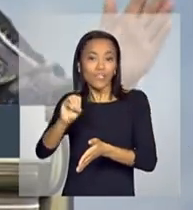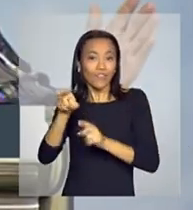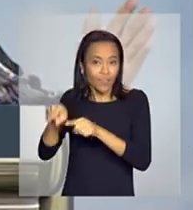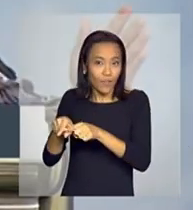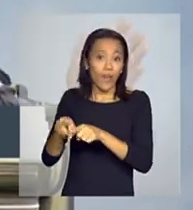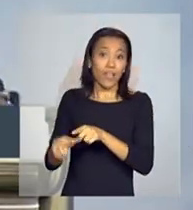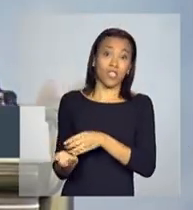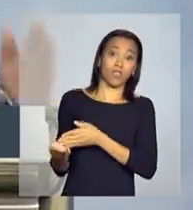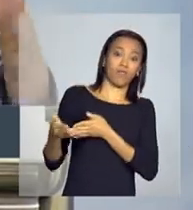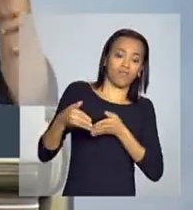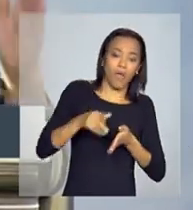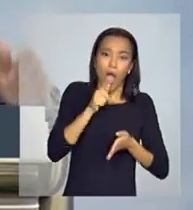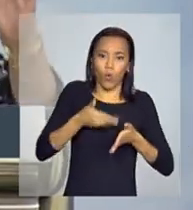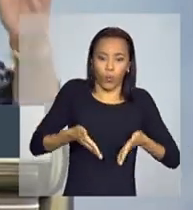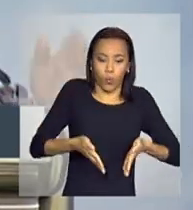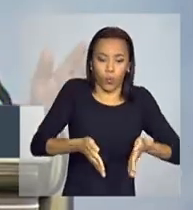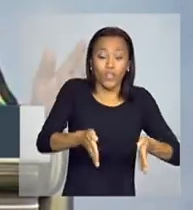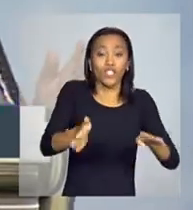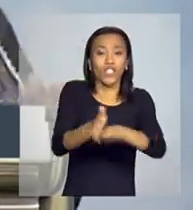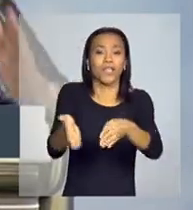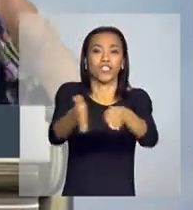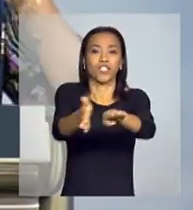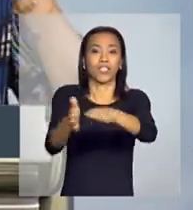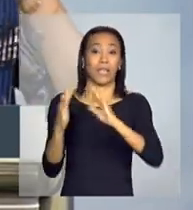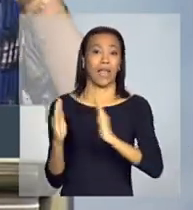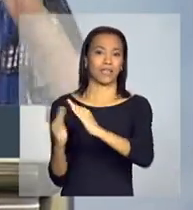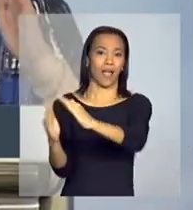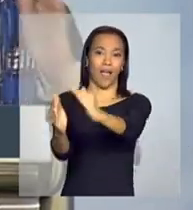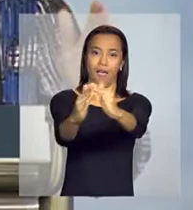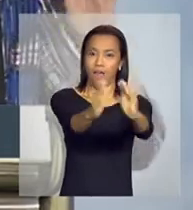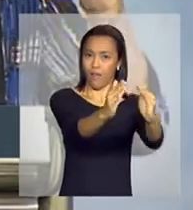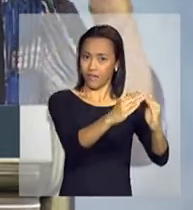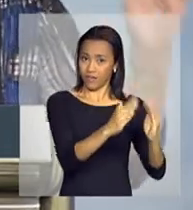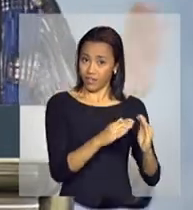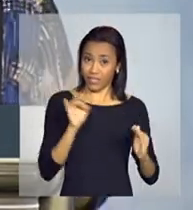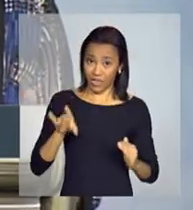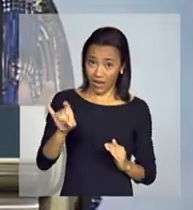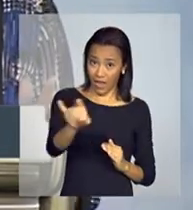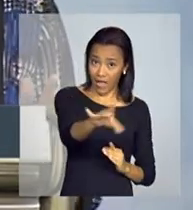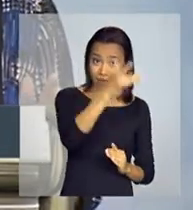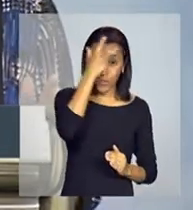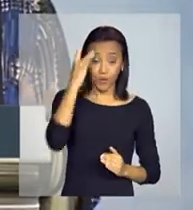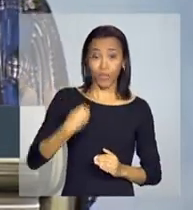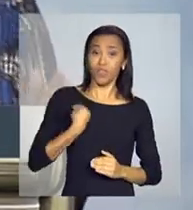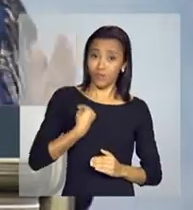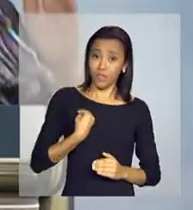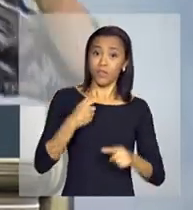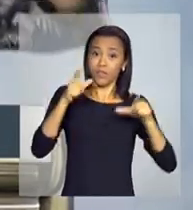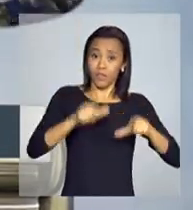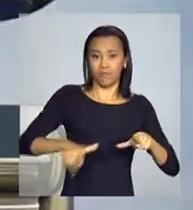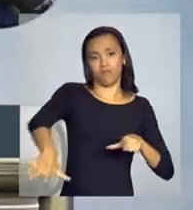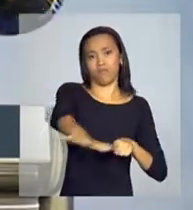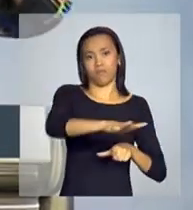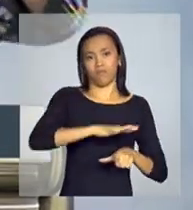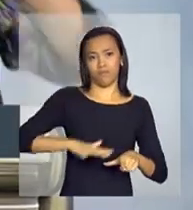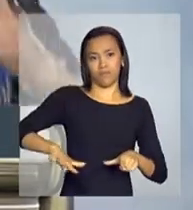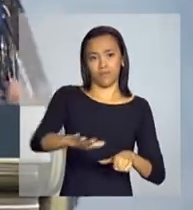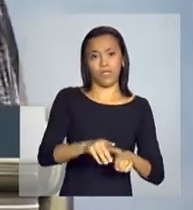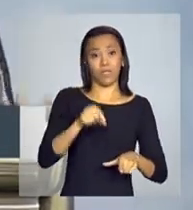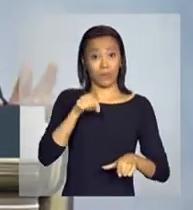das casas de cada um dos moradores dessa região. Ela sai de